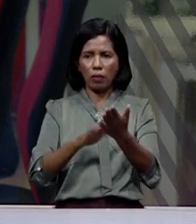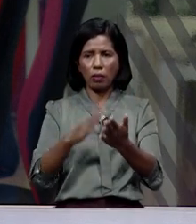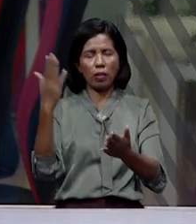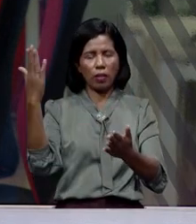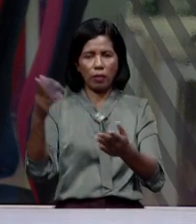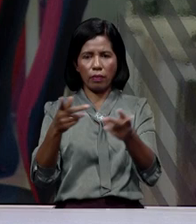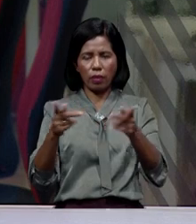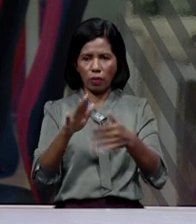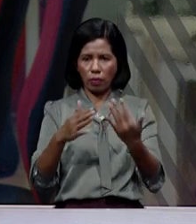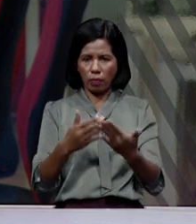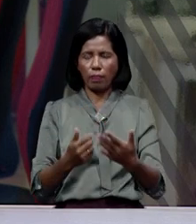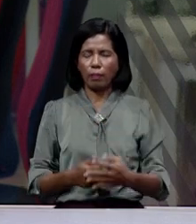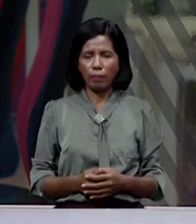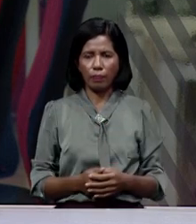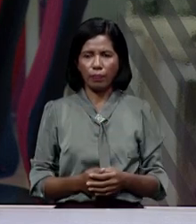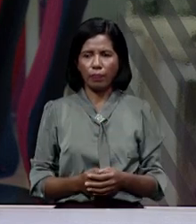Regional.